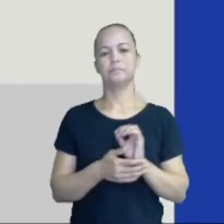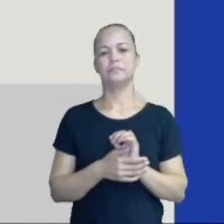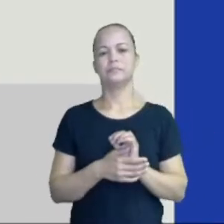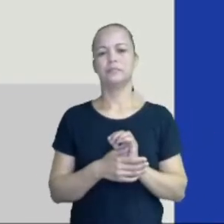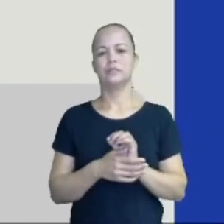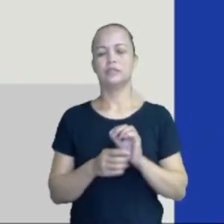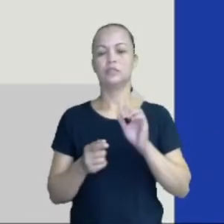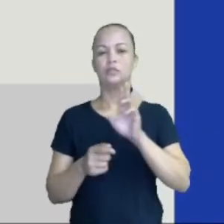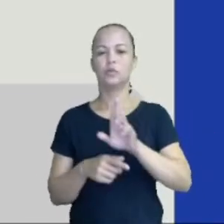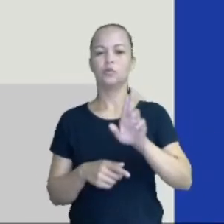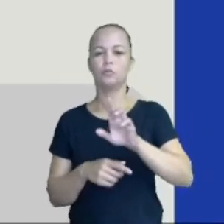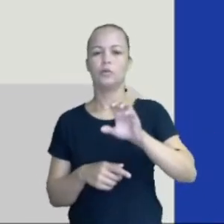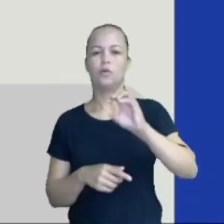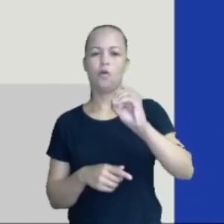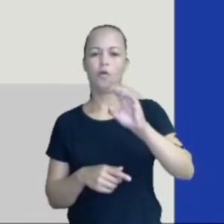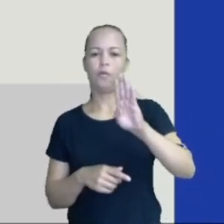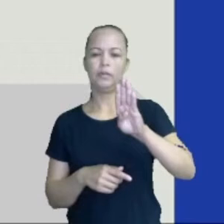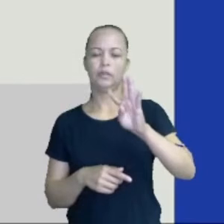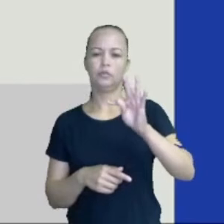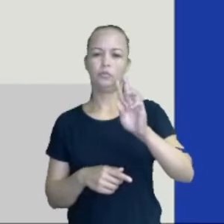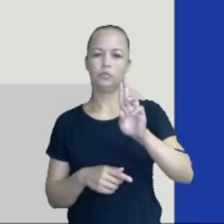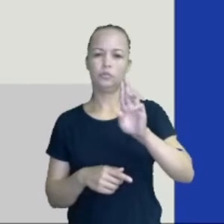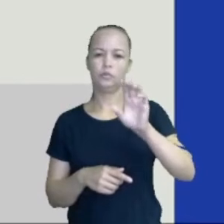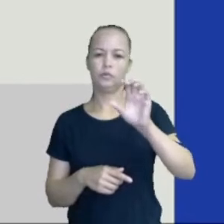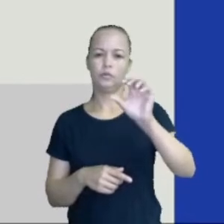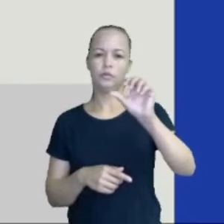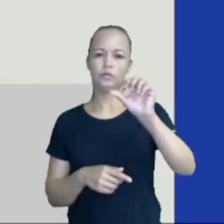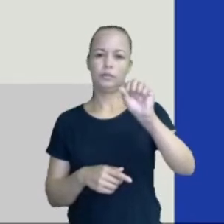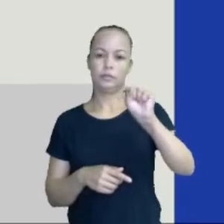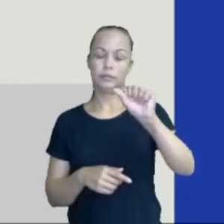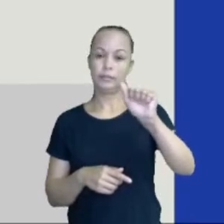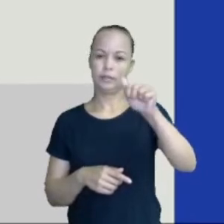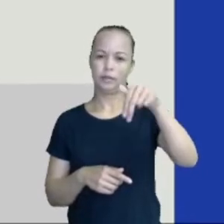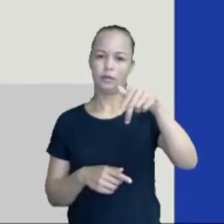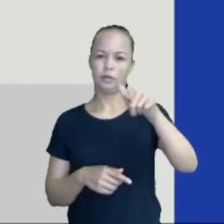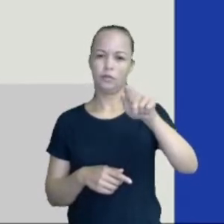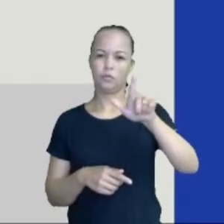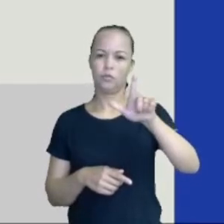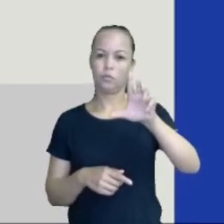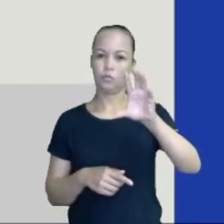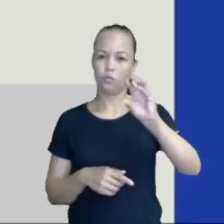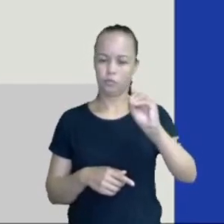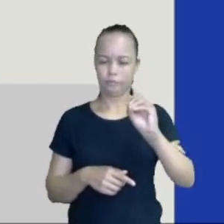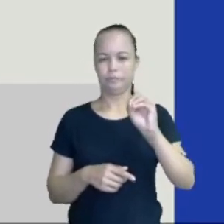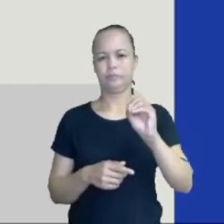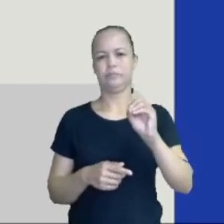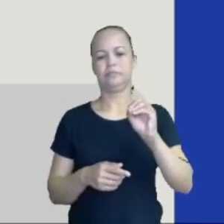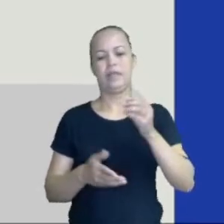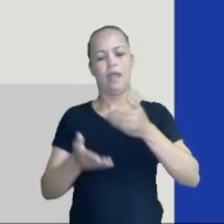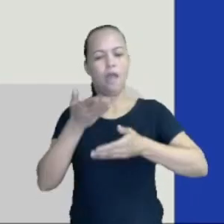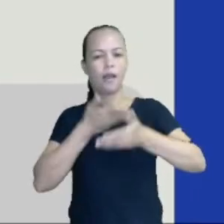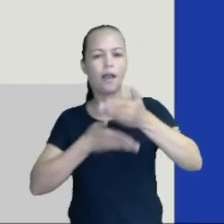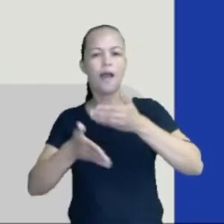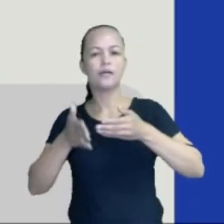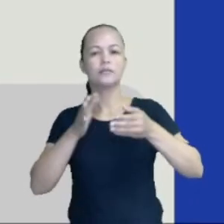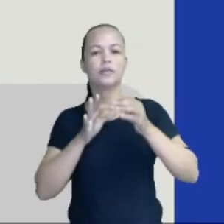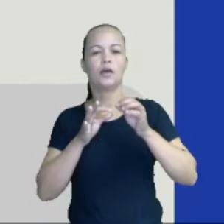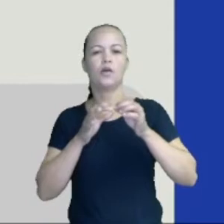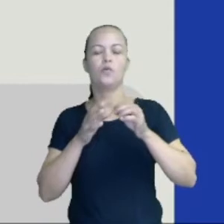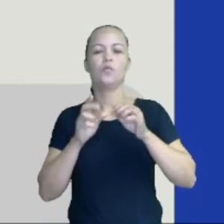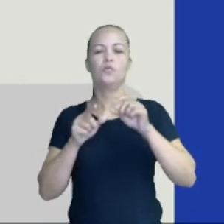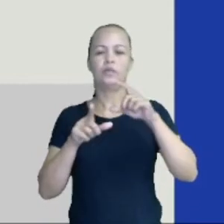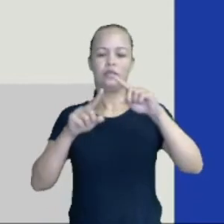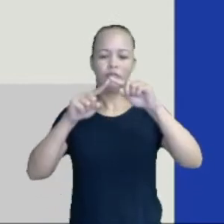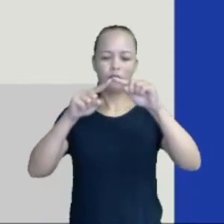de obtusângulo, tá? Então, qual é a relação que eu vou fazer? É aquele lá, o isósceles que eu falei